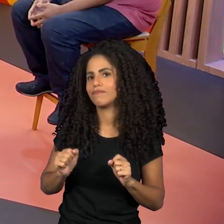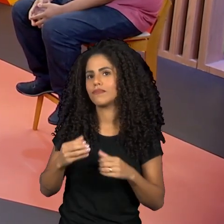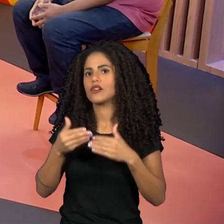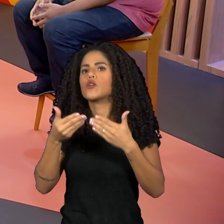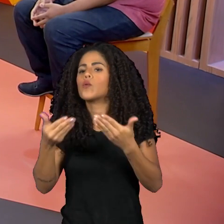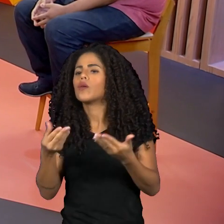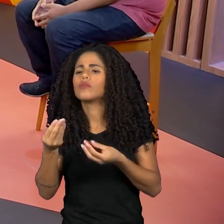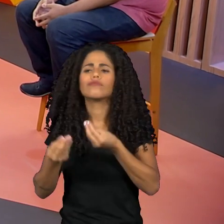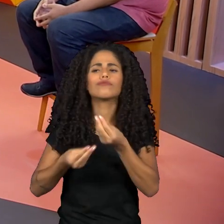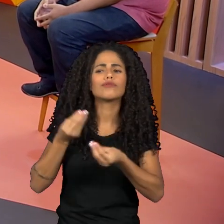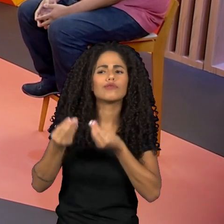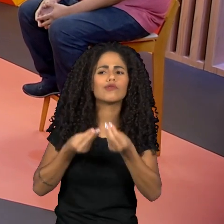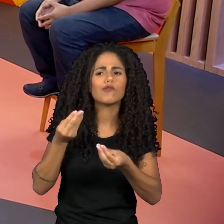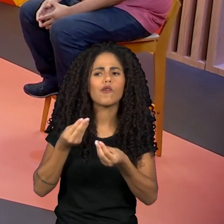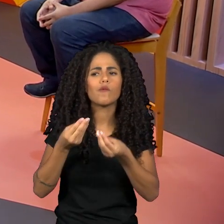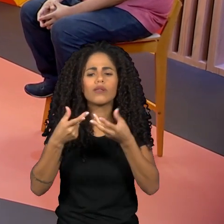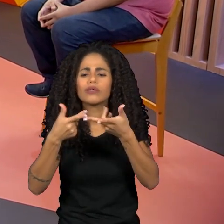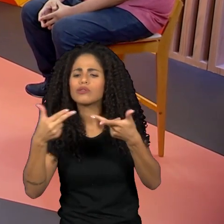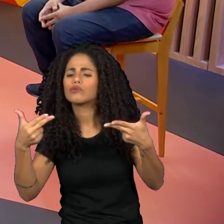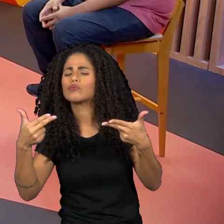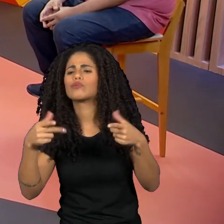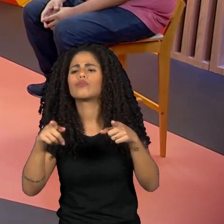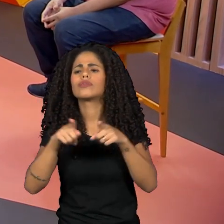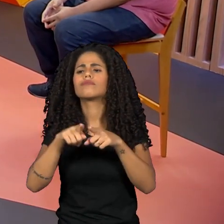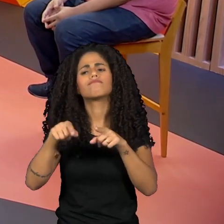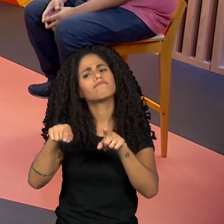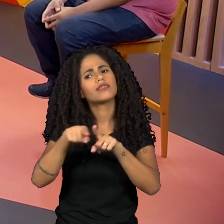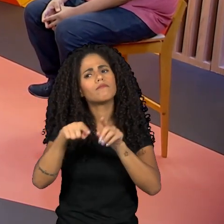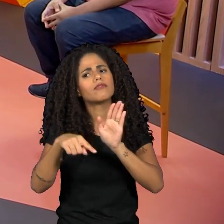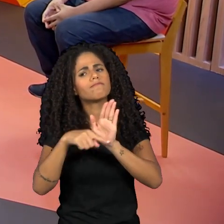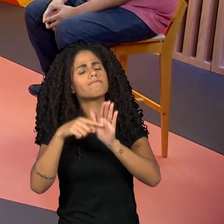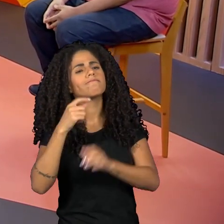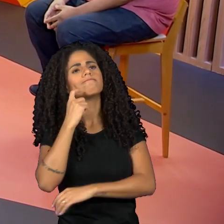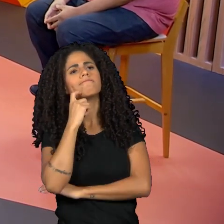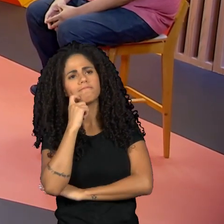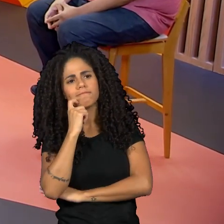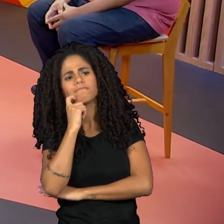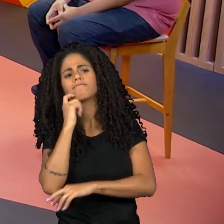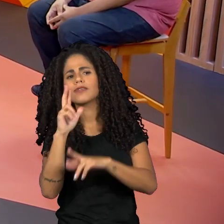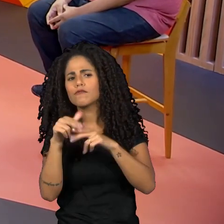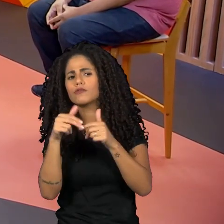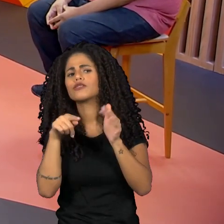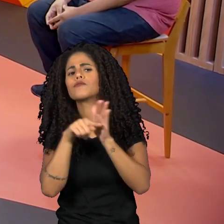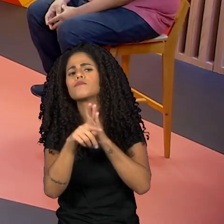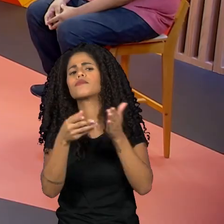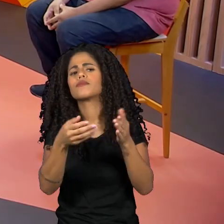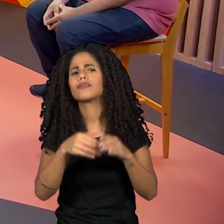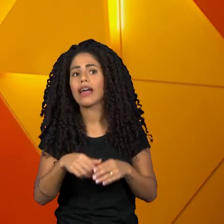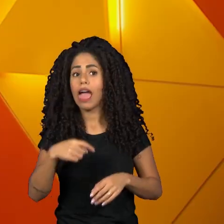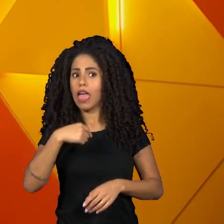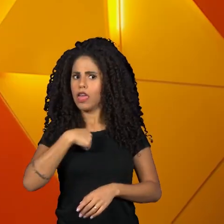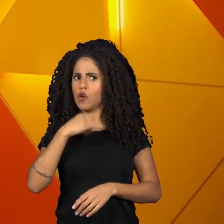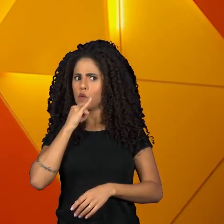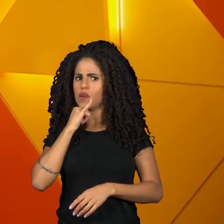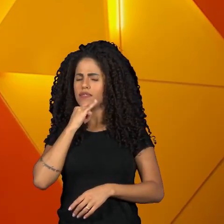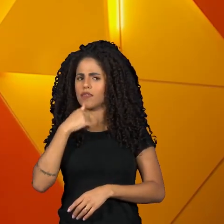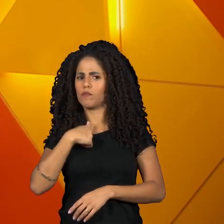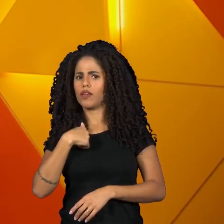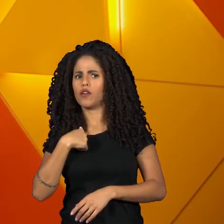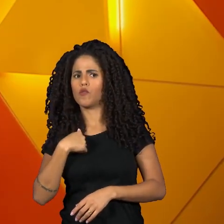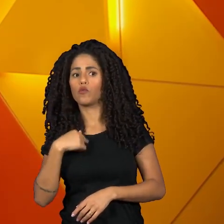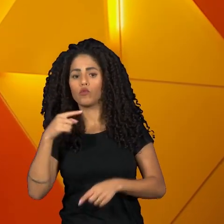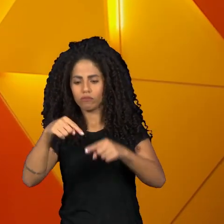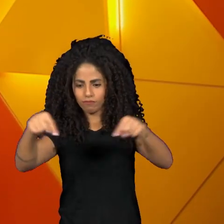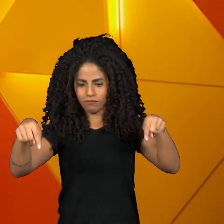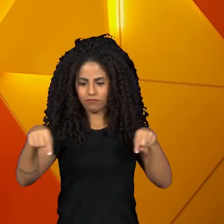seriam as questões negativas, né, desse processo. Eu também tenho, por isso que trouxe essa pergunta. Porque eu, por exemplo, a Frente 3 de